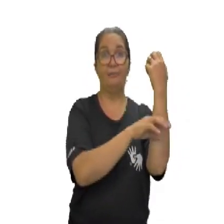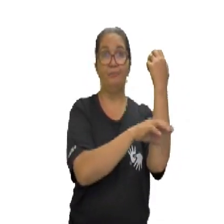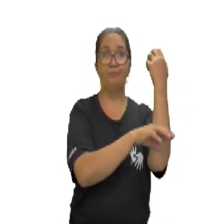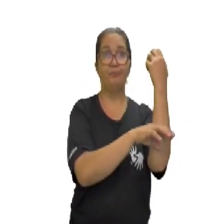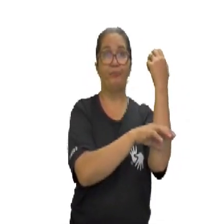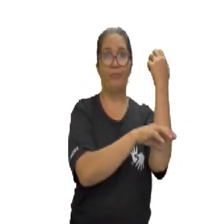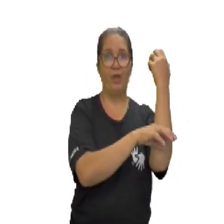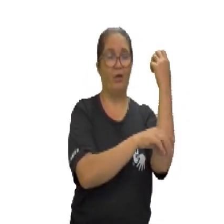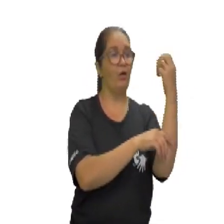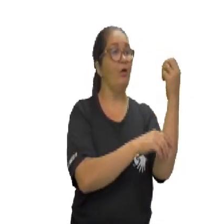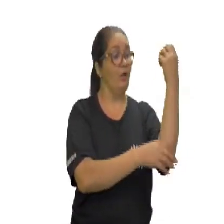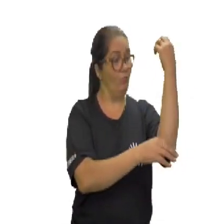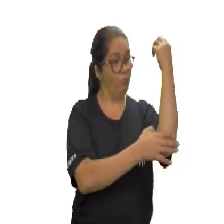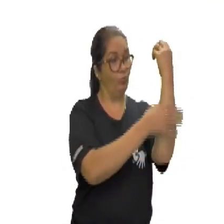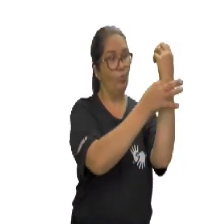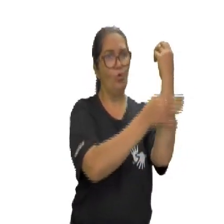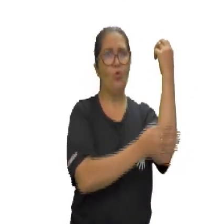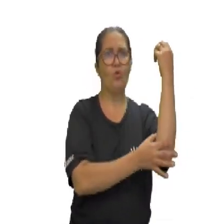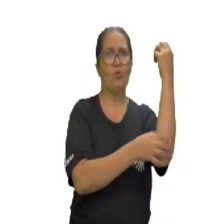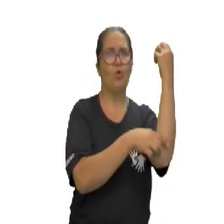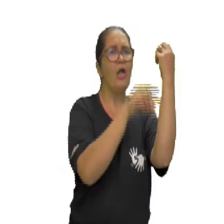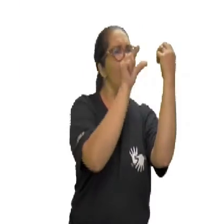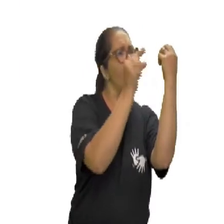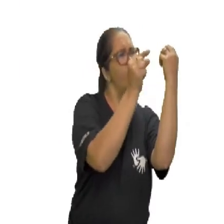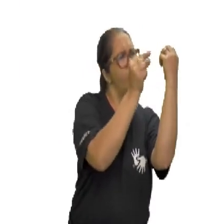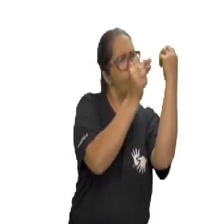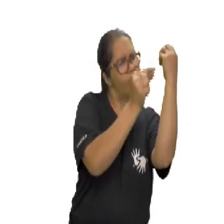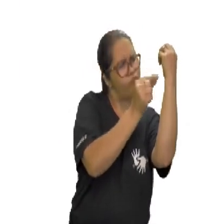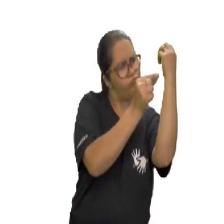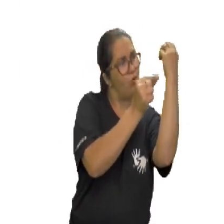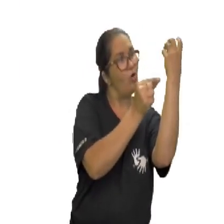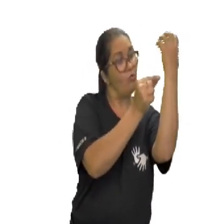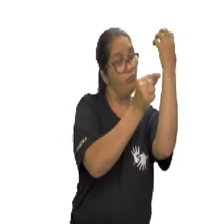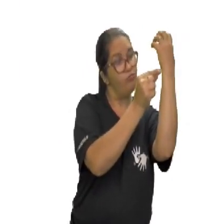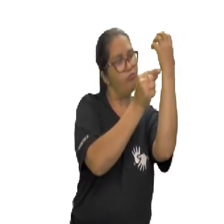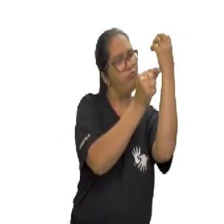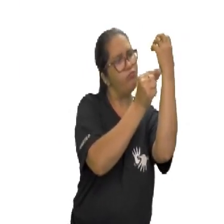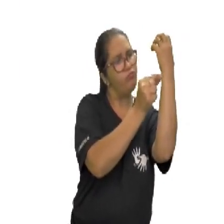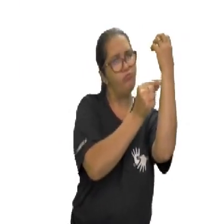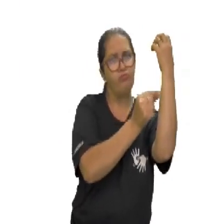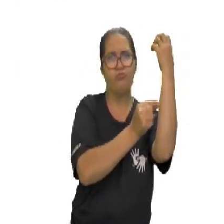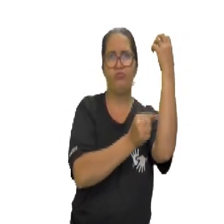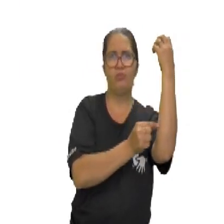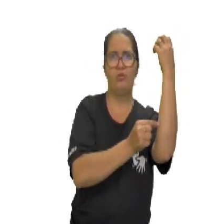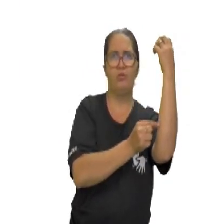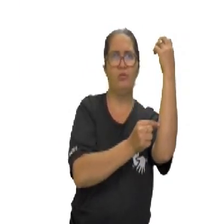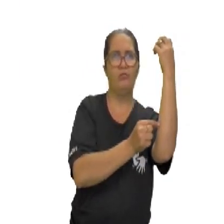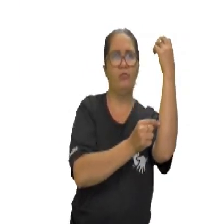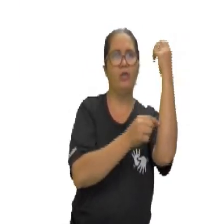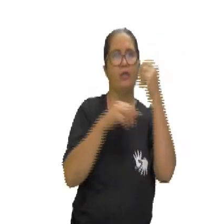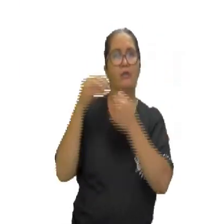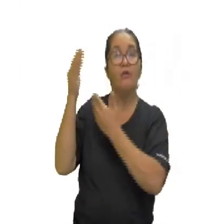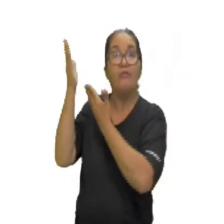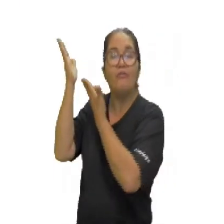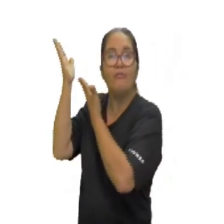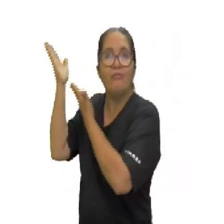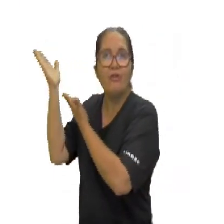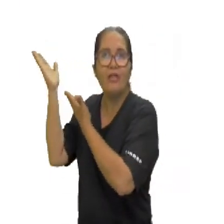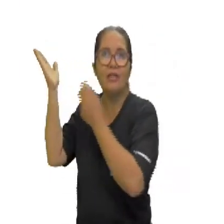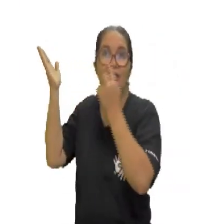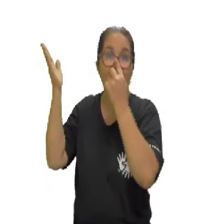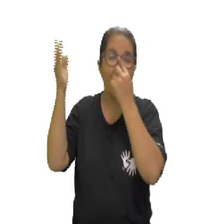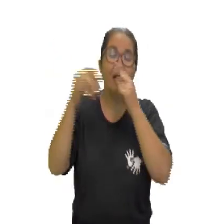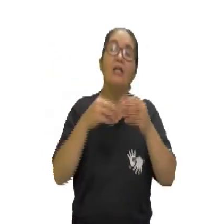apresentam troncos finos. Vocês não vão encontrar no manguezal uma vegetação de troncos muito largos,